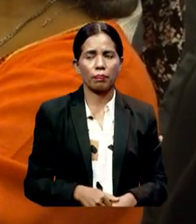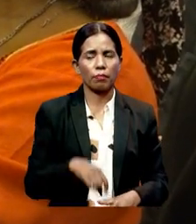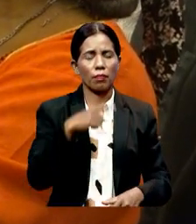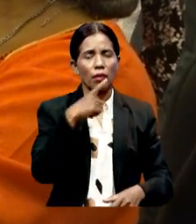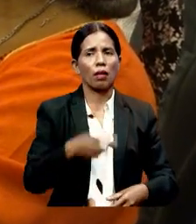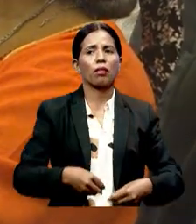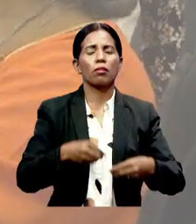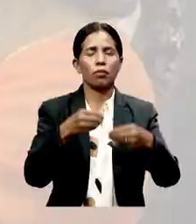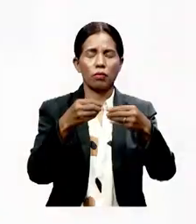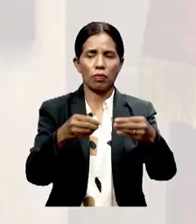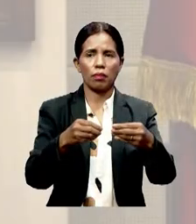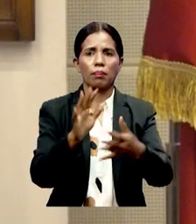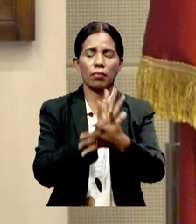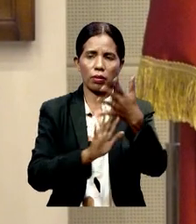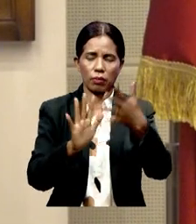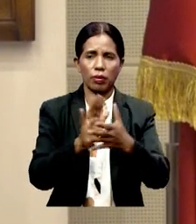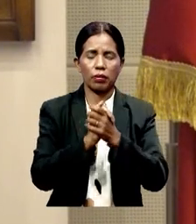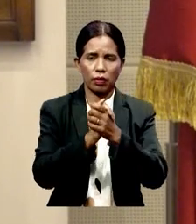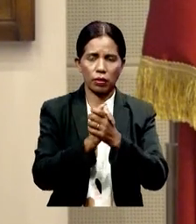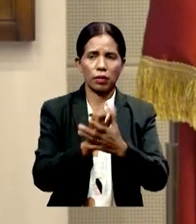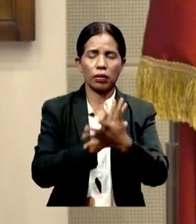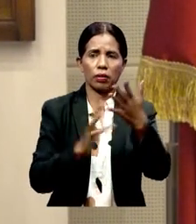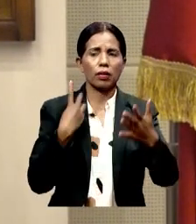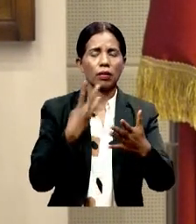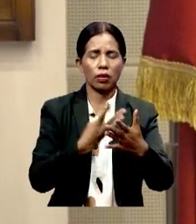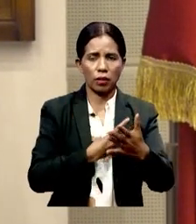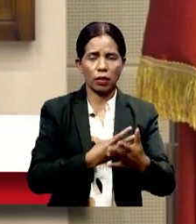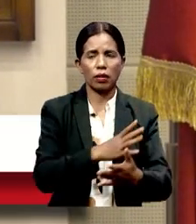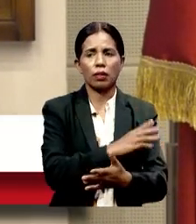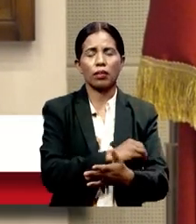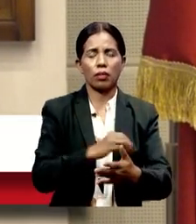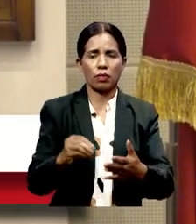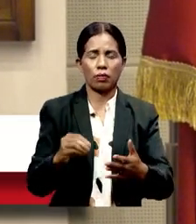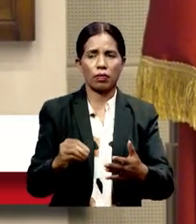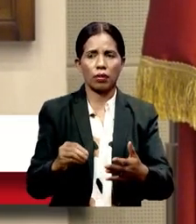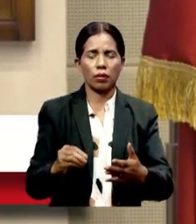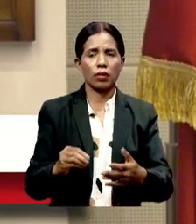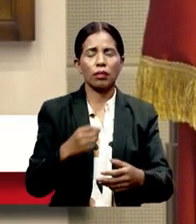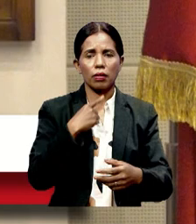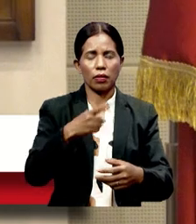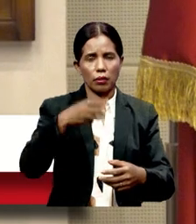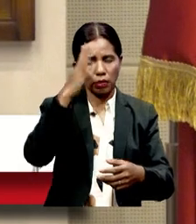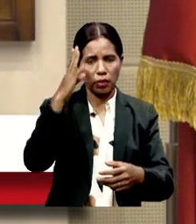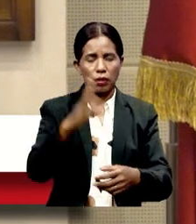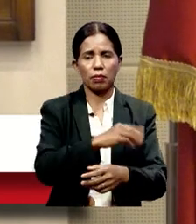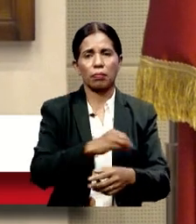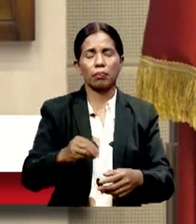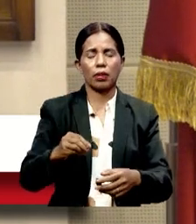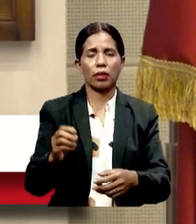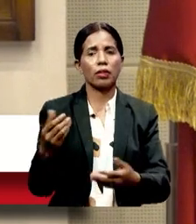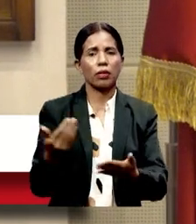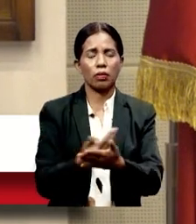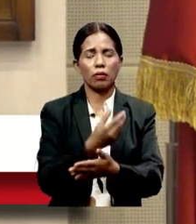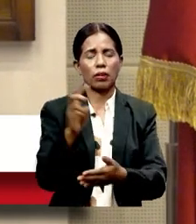celebrate the outstanding work and dedication of His Excellency Philip Hewitt, New